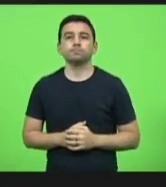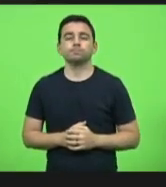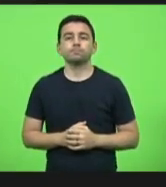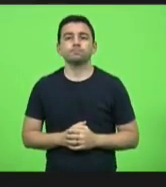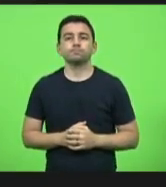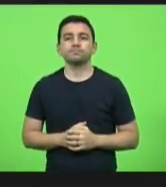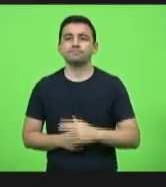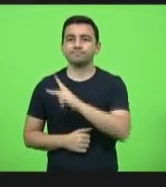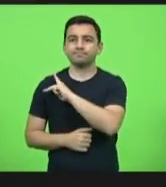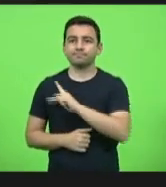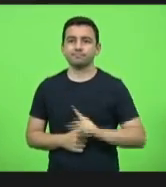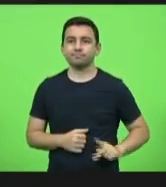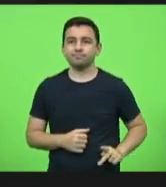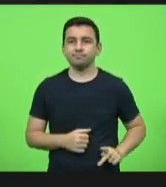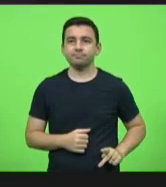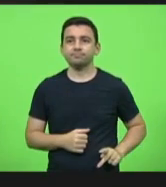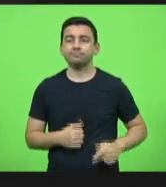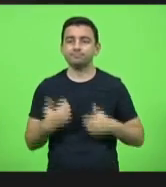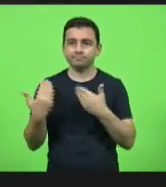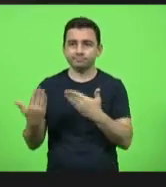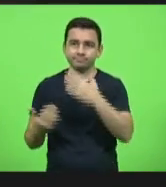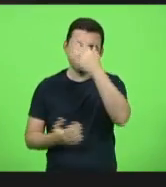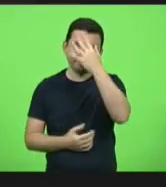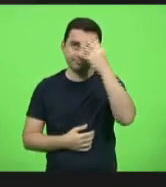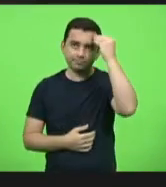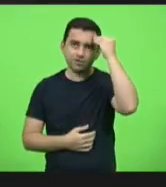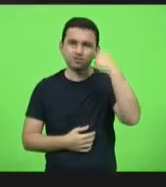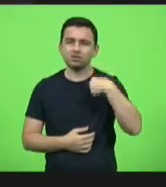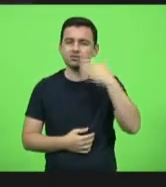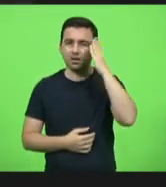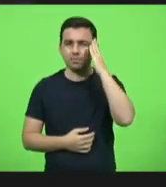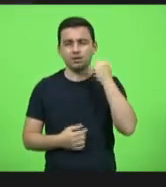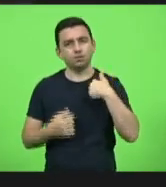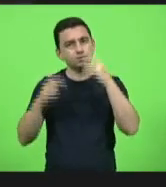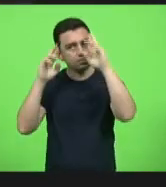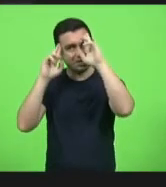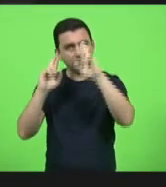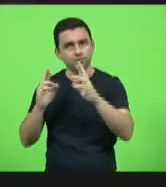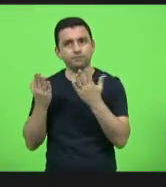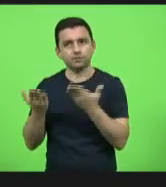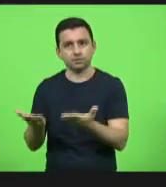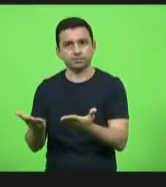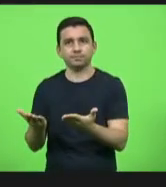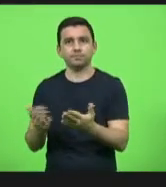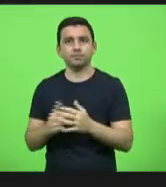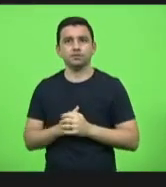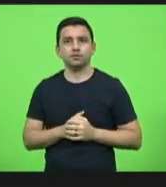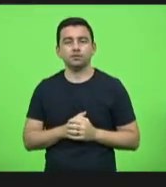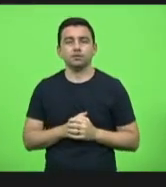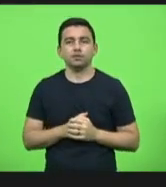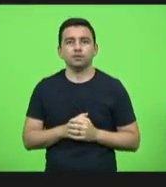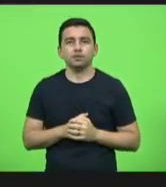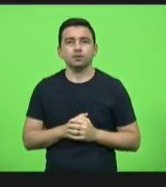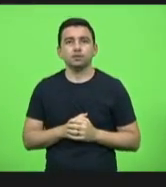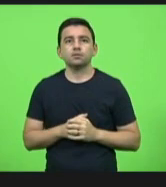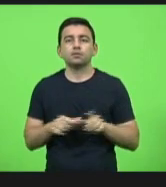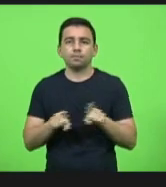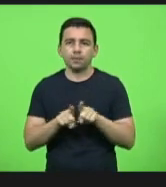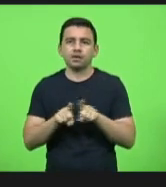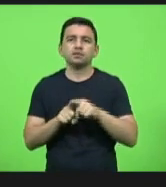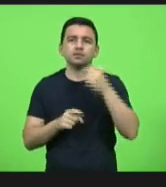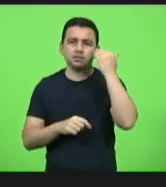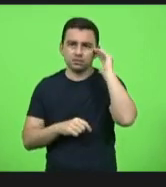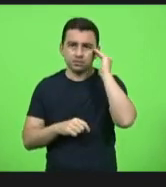Senhor presidente, deputada Carminati, a senhora sabe do máximo respeito que tem a Vossa Excelência, né, e também compreendo